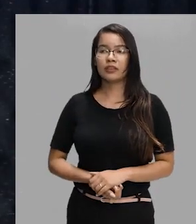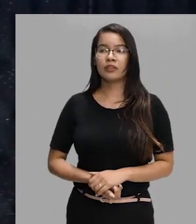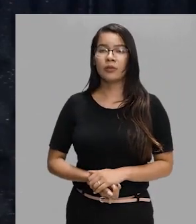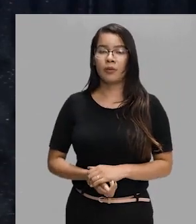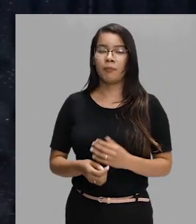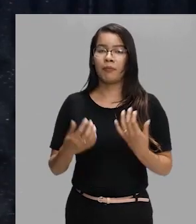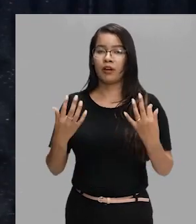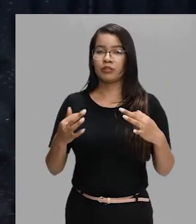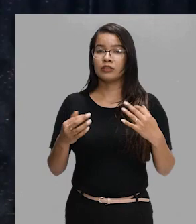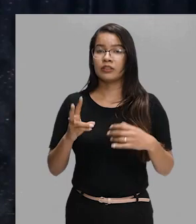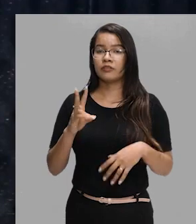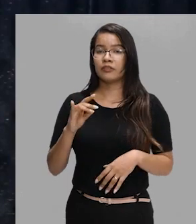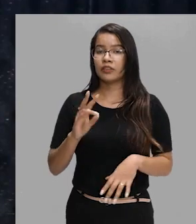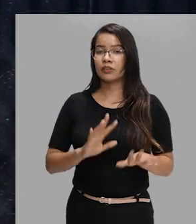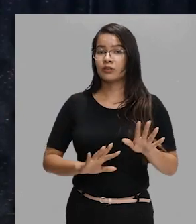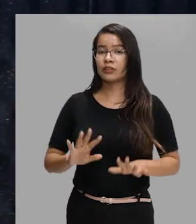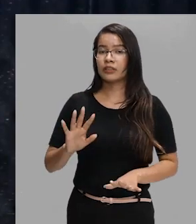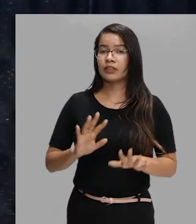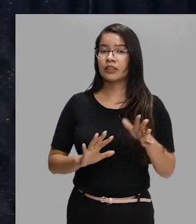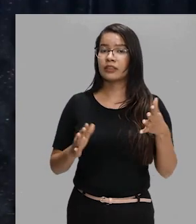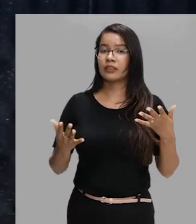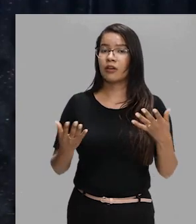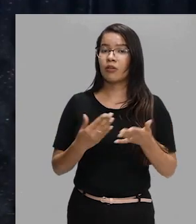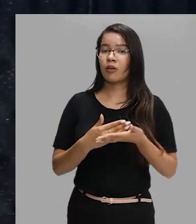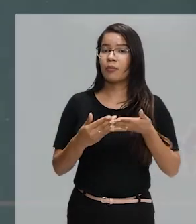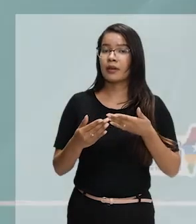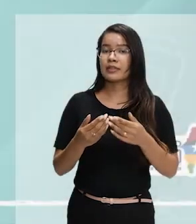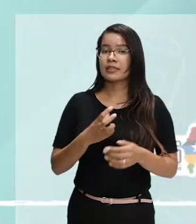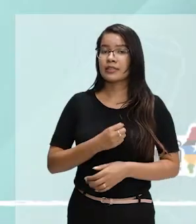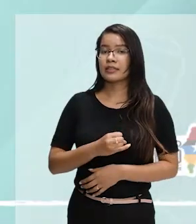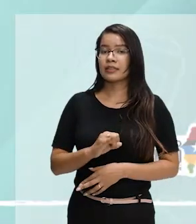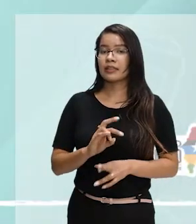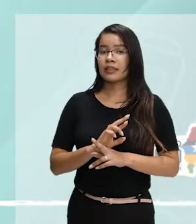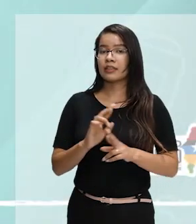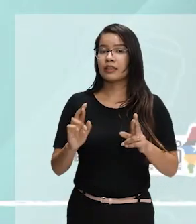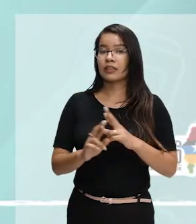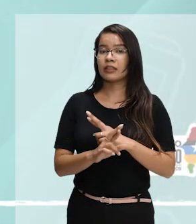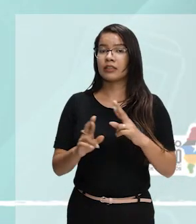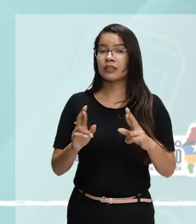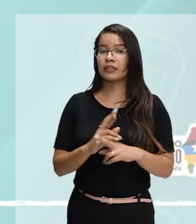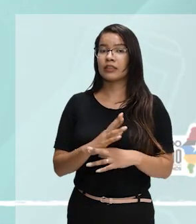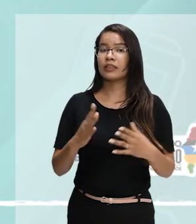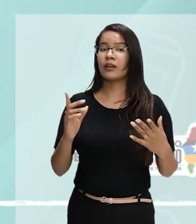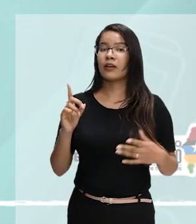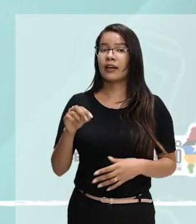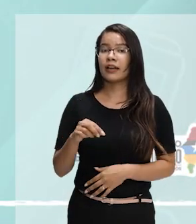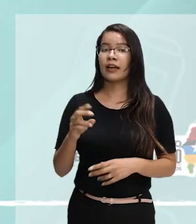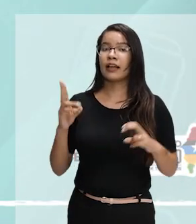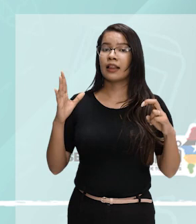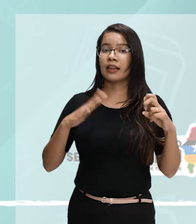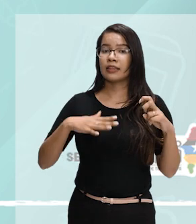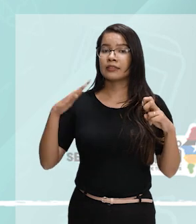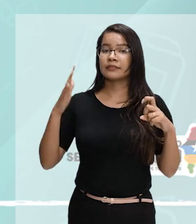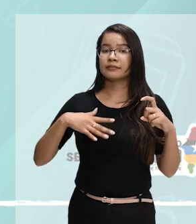fere, e aí ela vai cuidar dele, e eles acabam se envolvendo, e aí a lenda do estado do Ceará. Vamos às